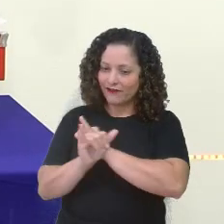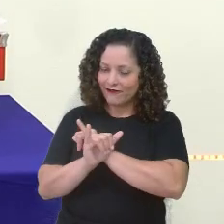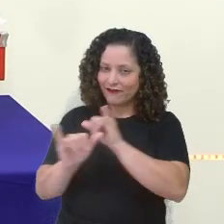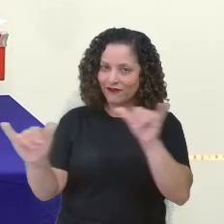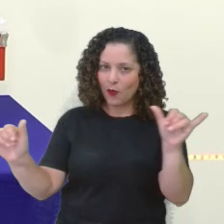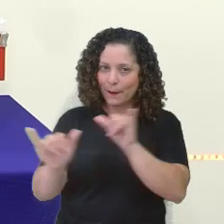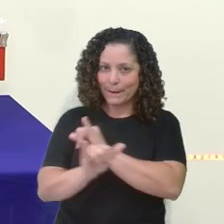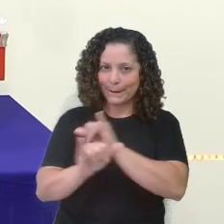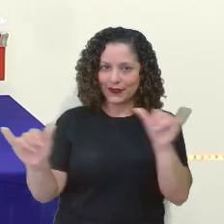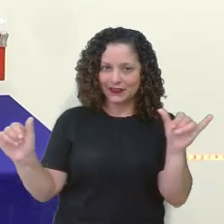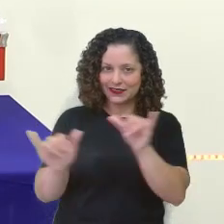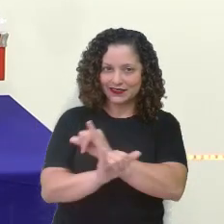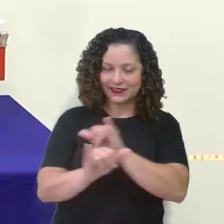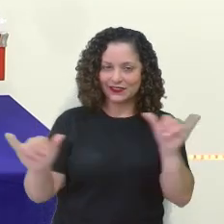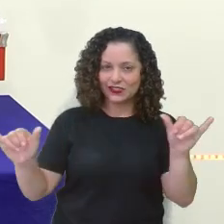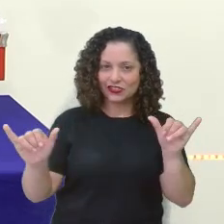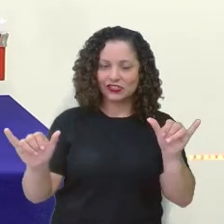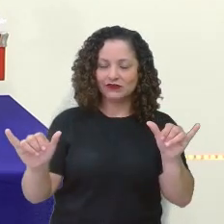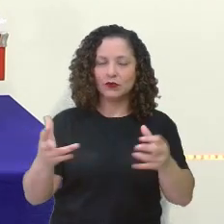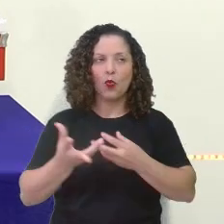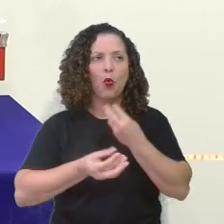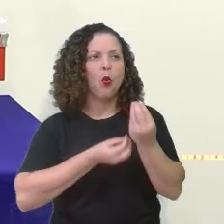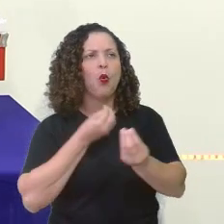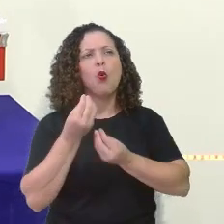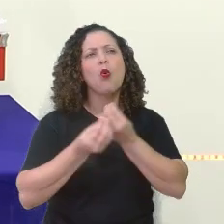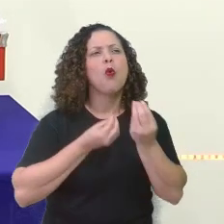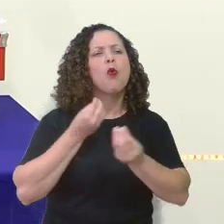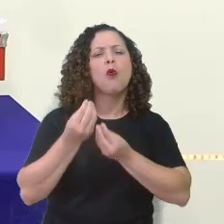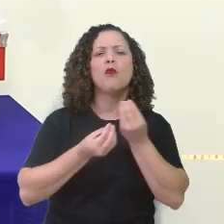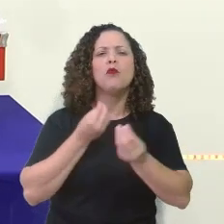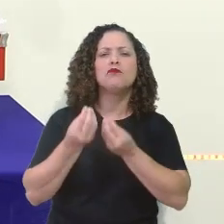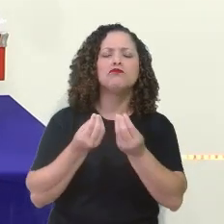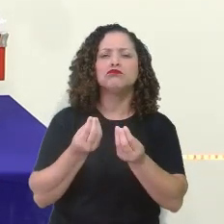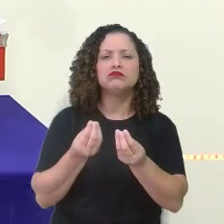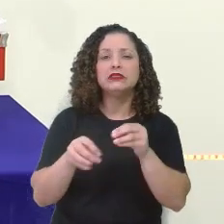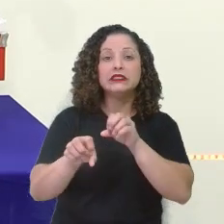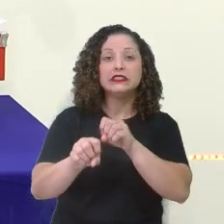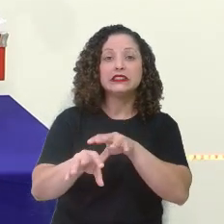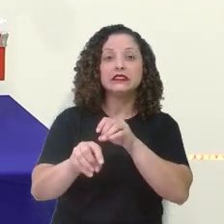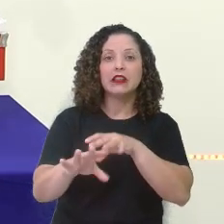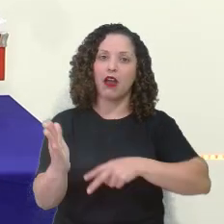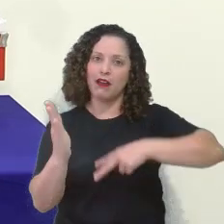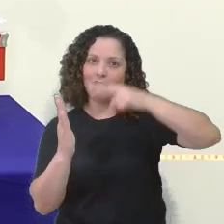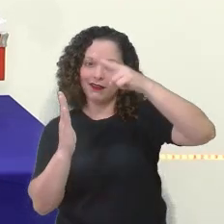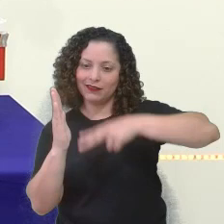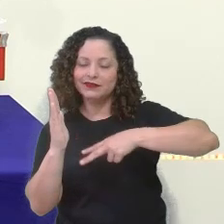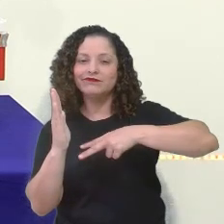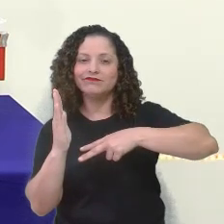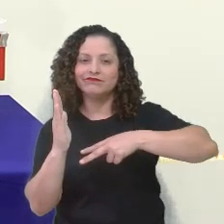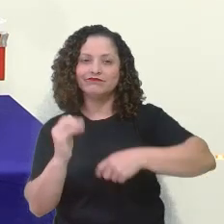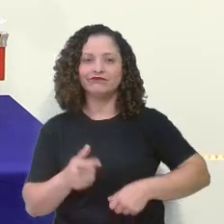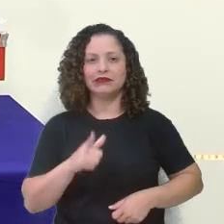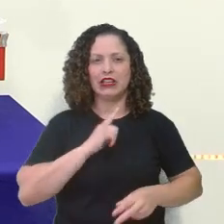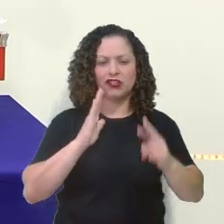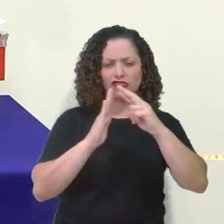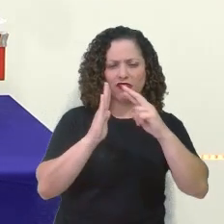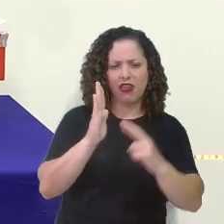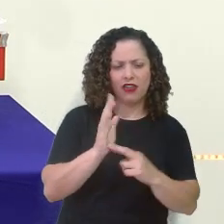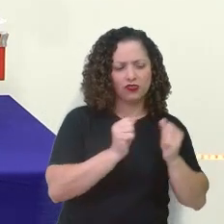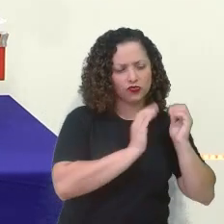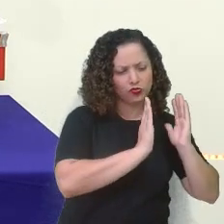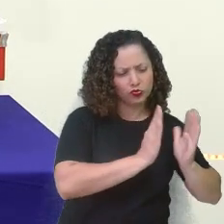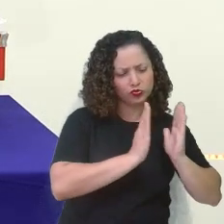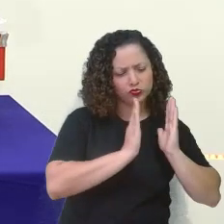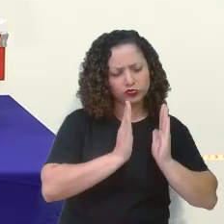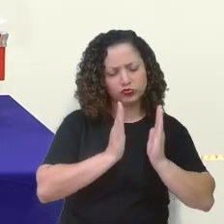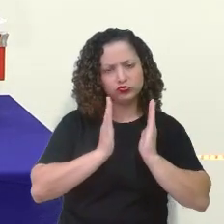informações de modo que instrua o leitor a fazer algo, tá? Ele passa informações do passo a passo. Como é